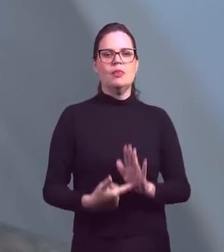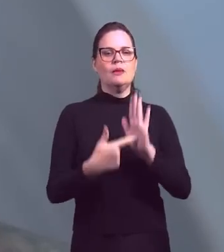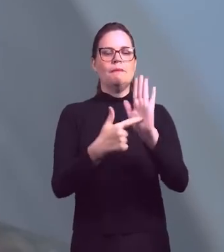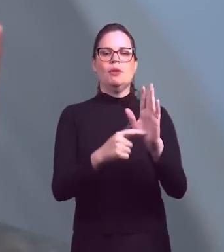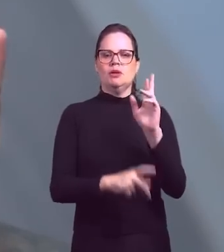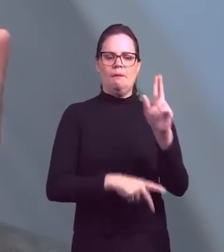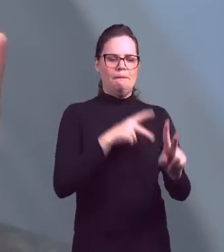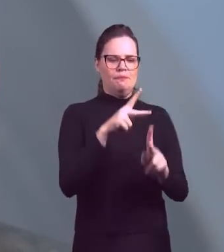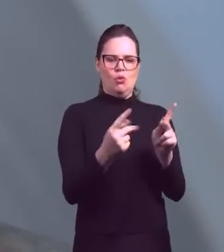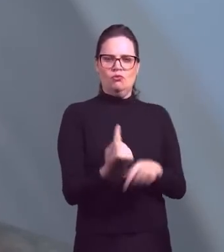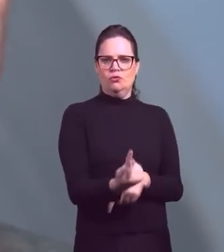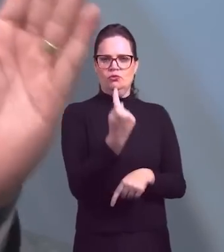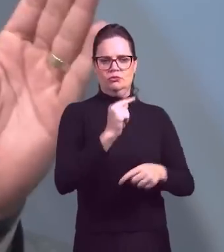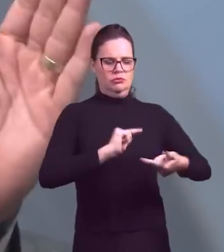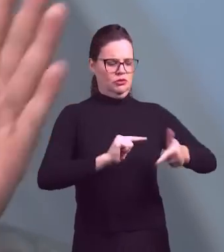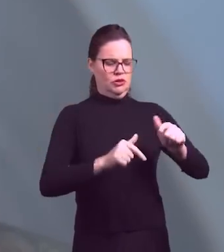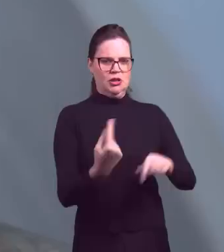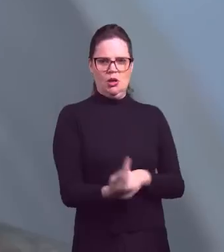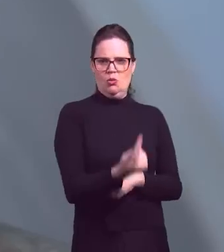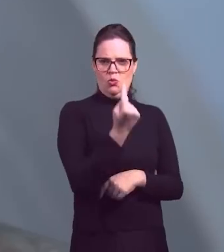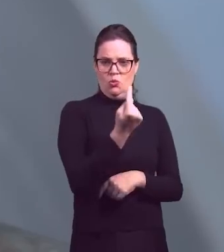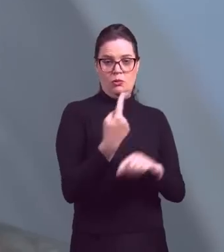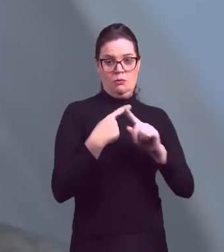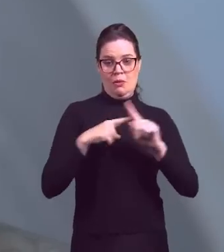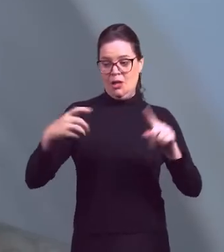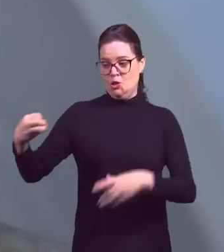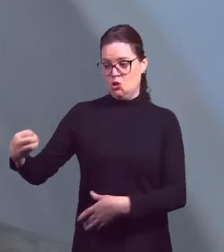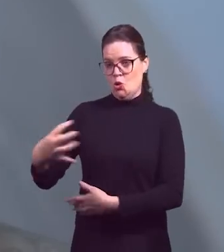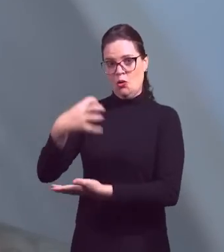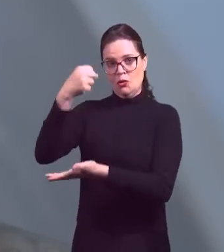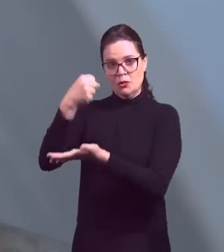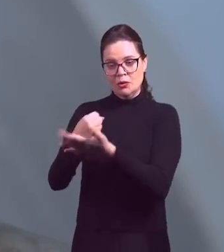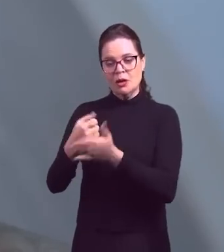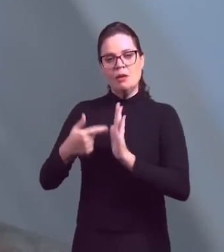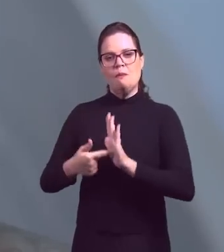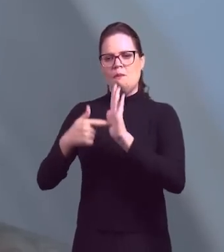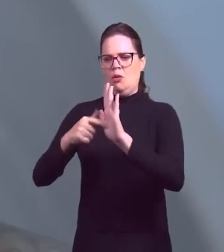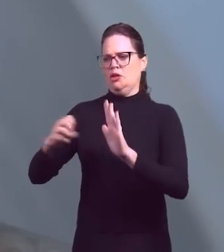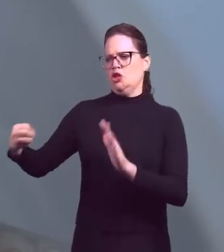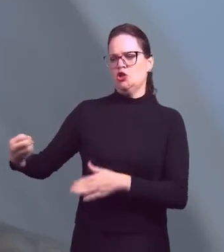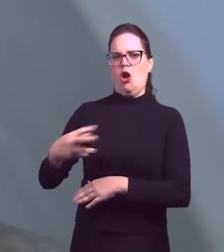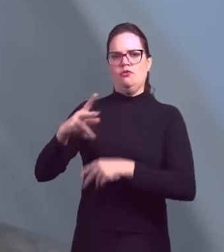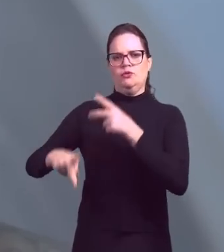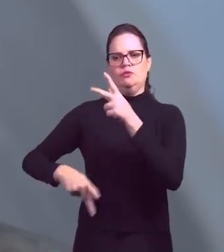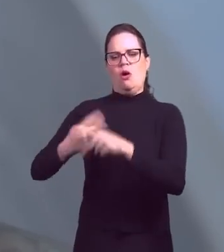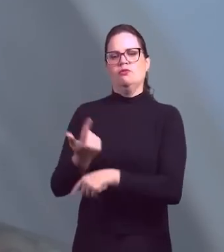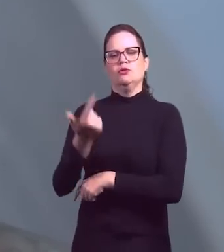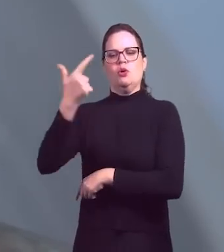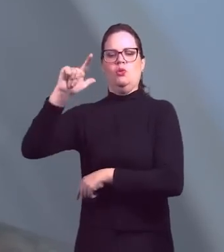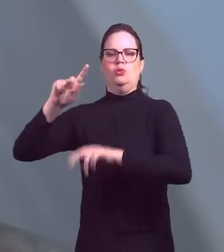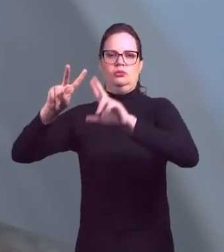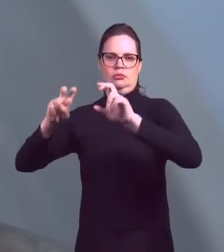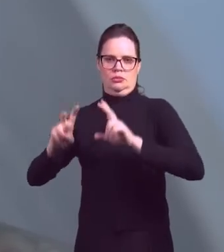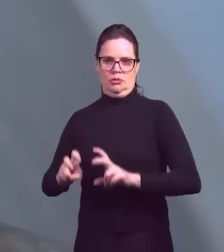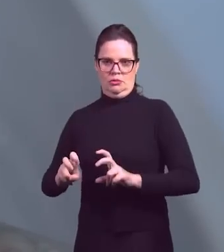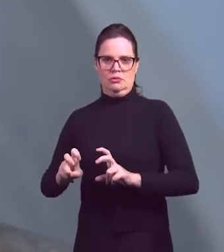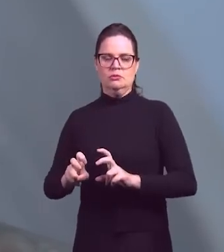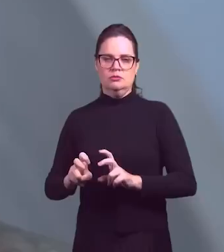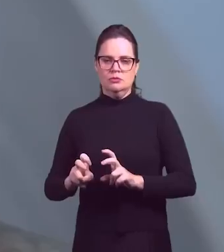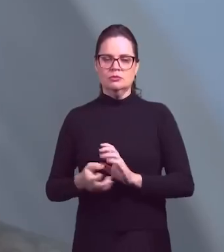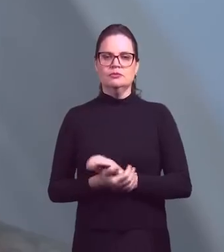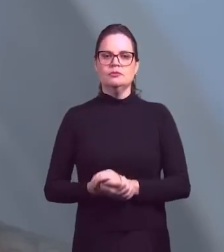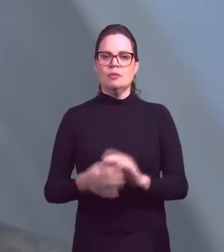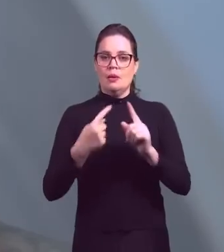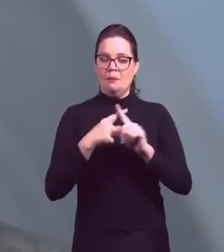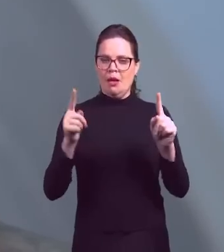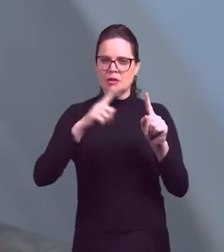tratava de um povo, de um único assunto. Já o Novo Testamento engloba novos povos e novos assuntos. E